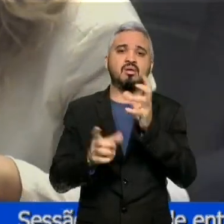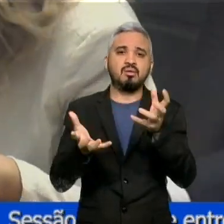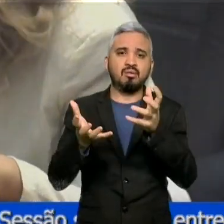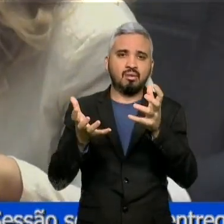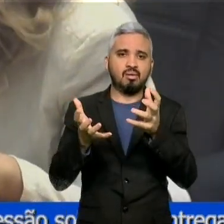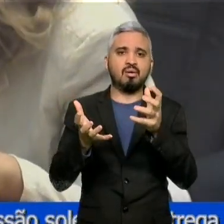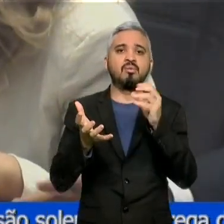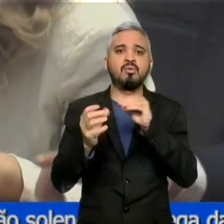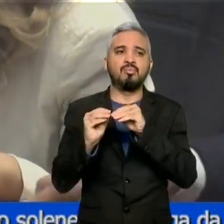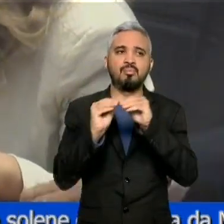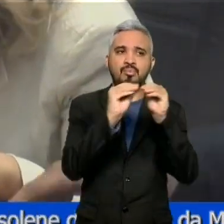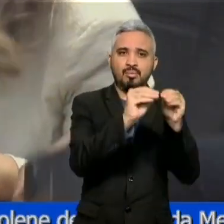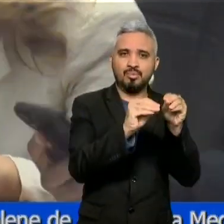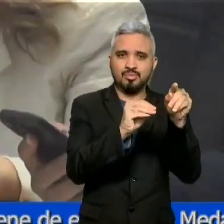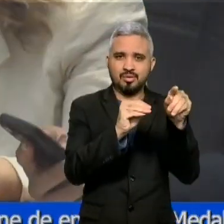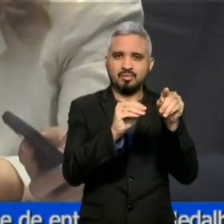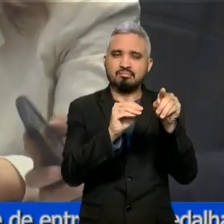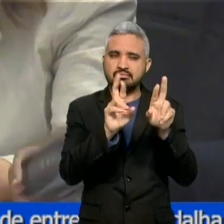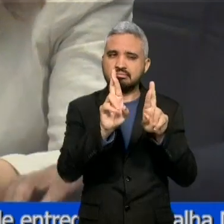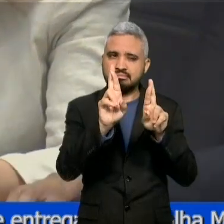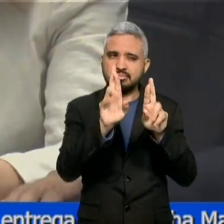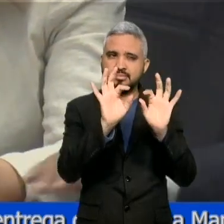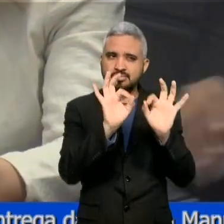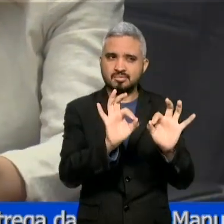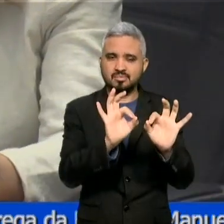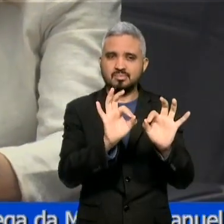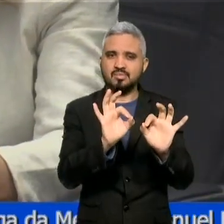dar certo.